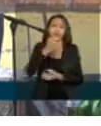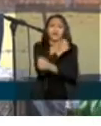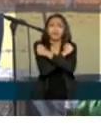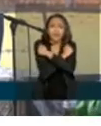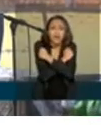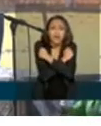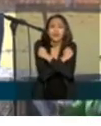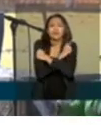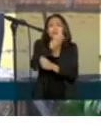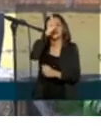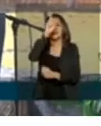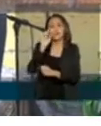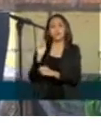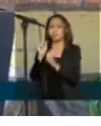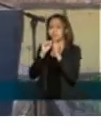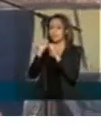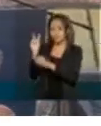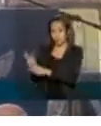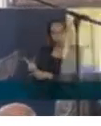lhe proteja. Muito obrigado.